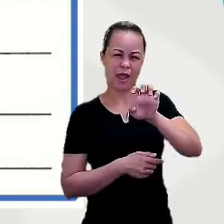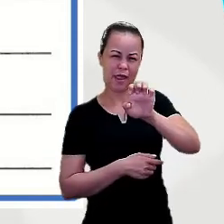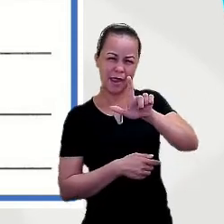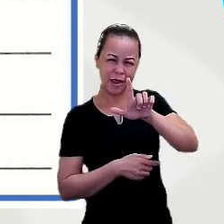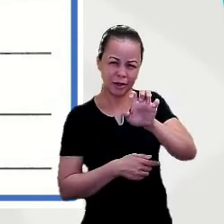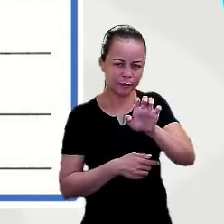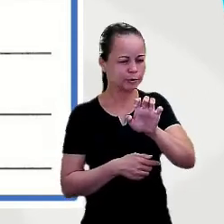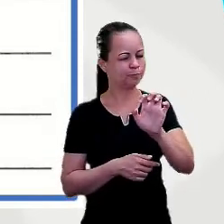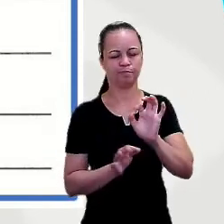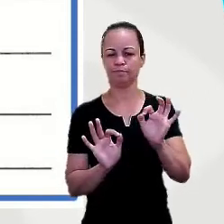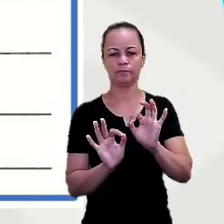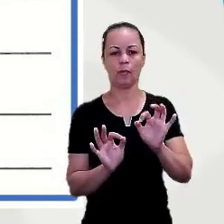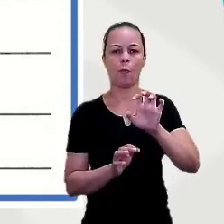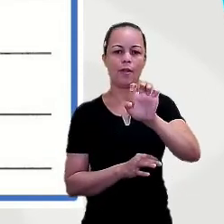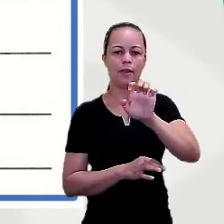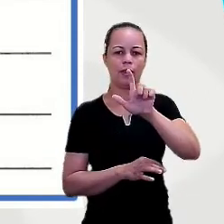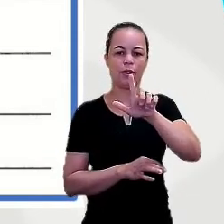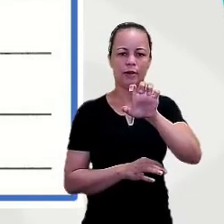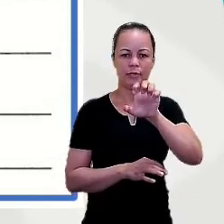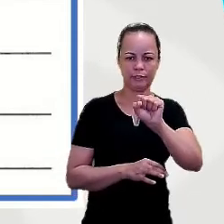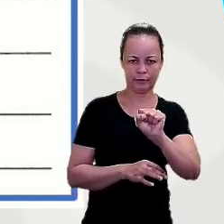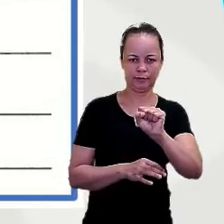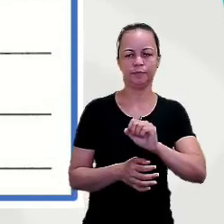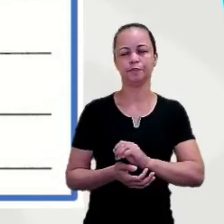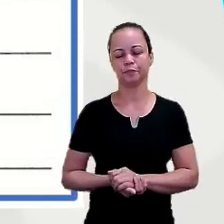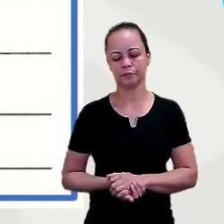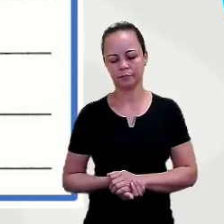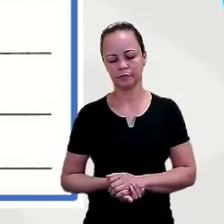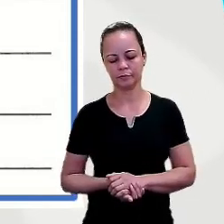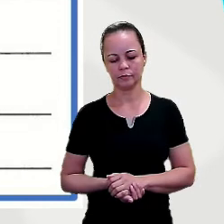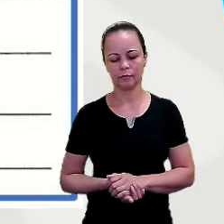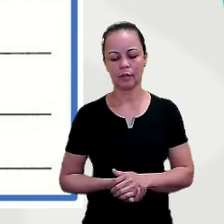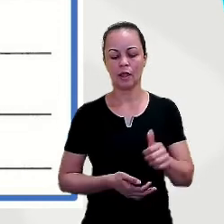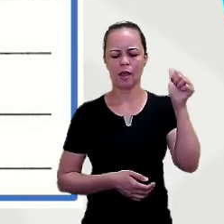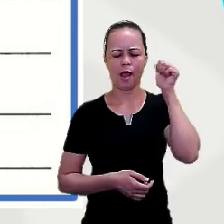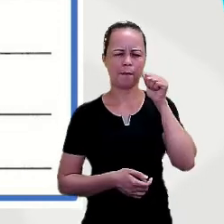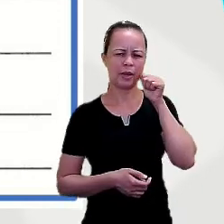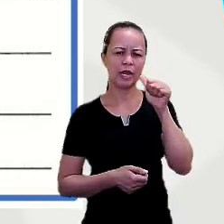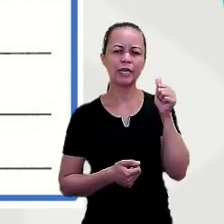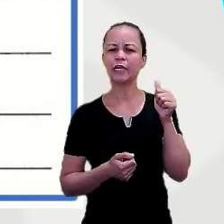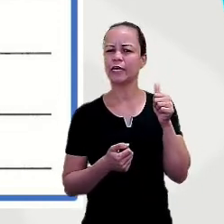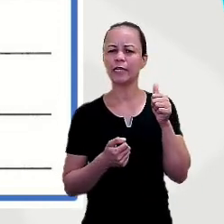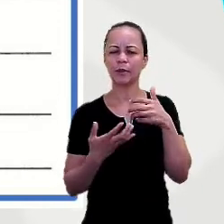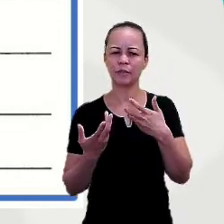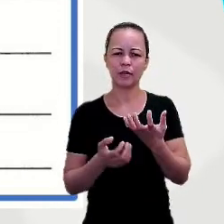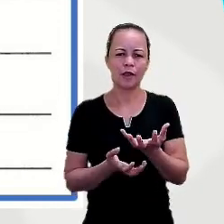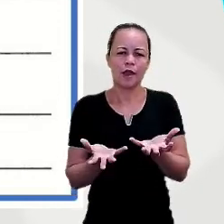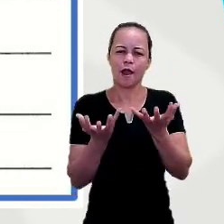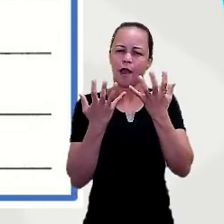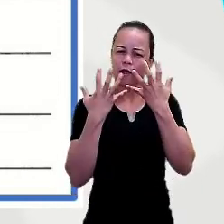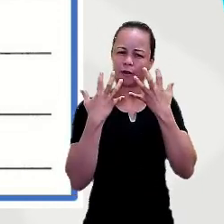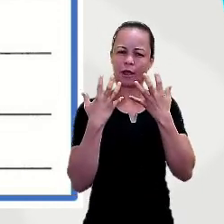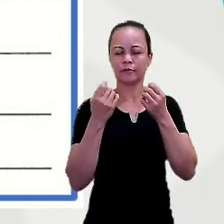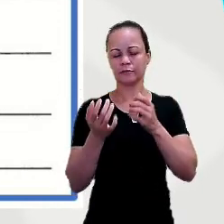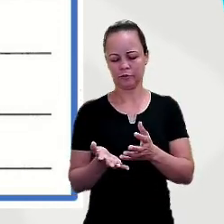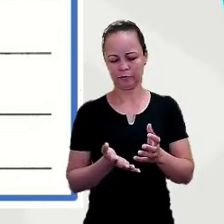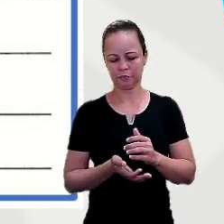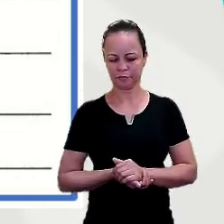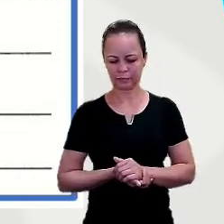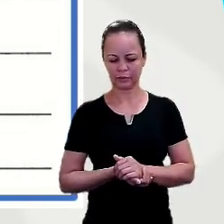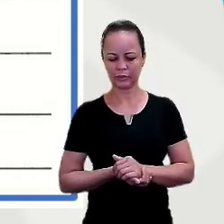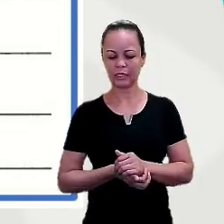coloridos e raros. A menina é muito delicada e charmosa. A menina eu vou